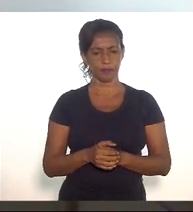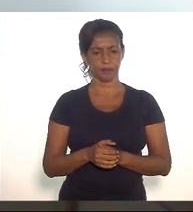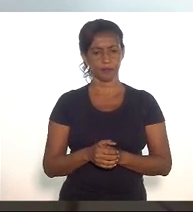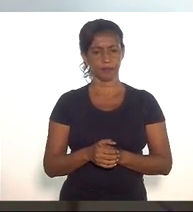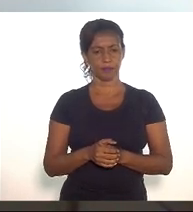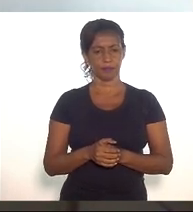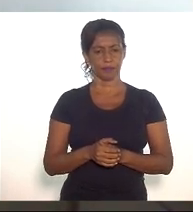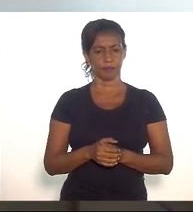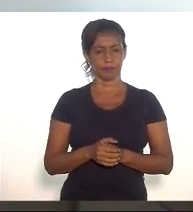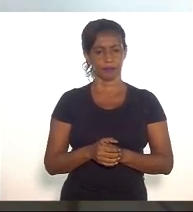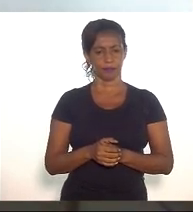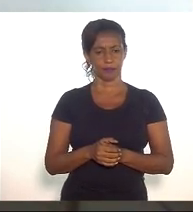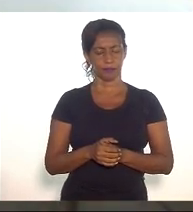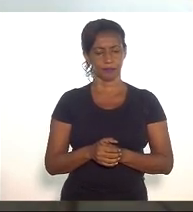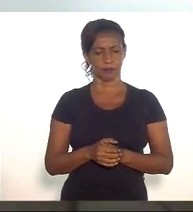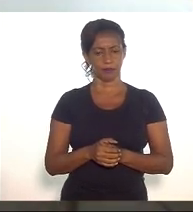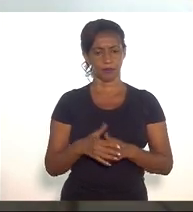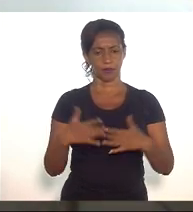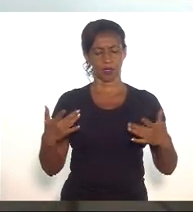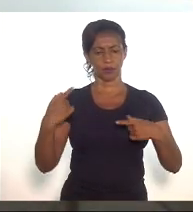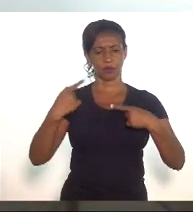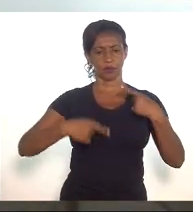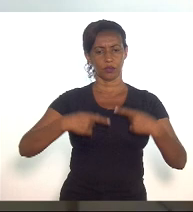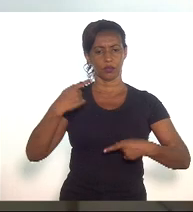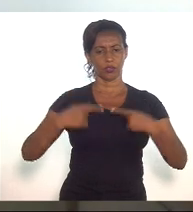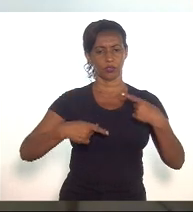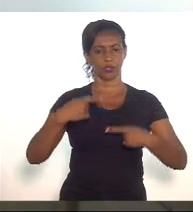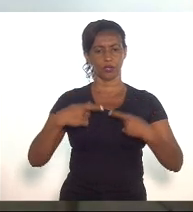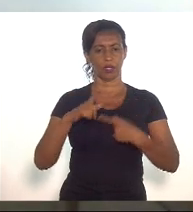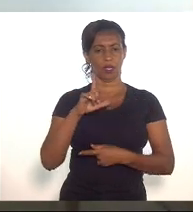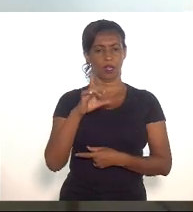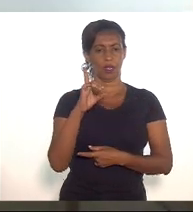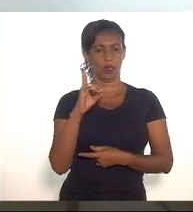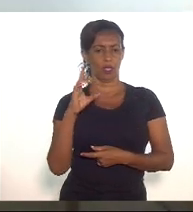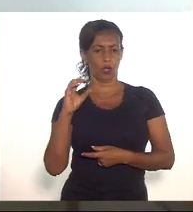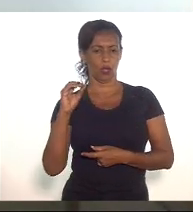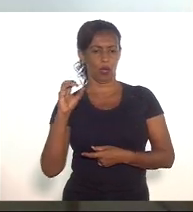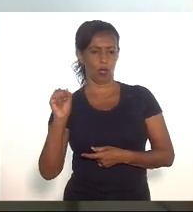isso, tanto nas discussões das LDOs